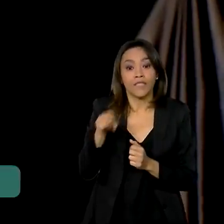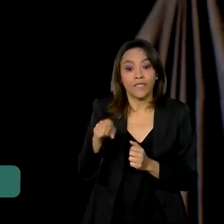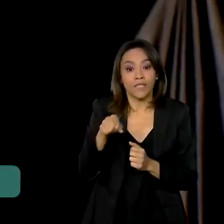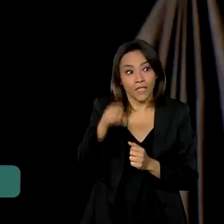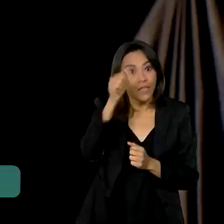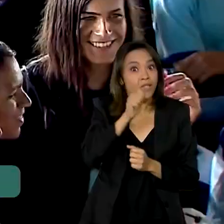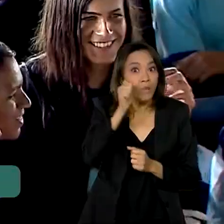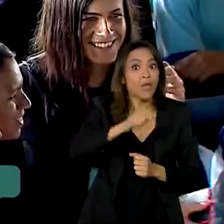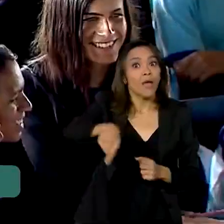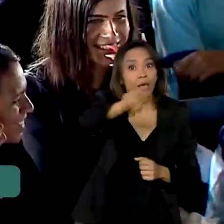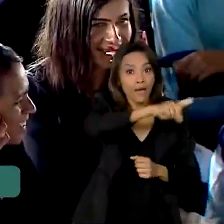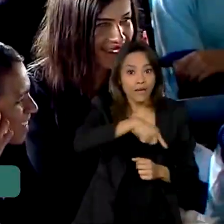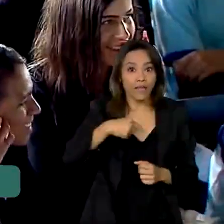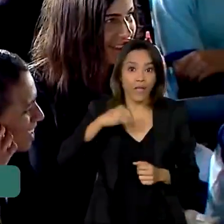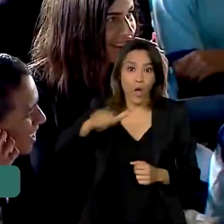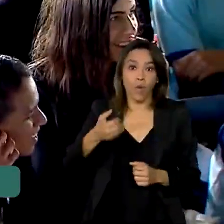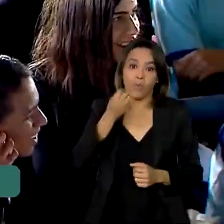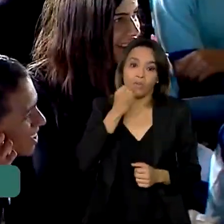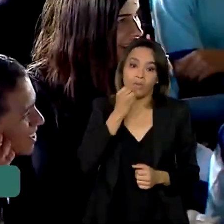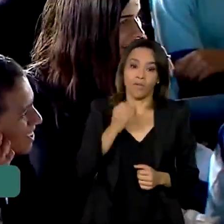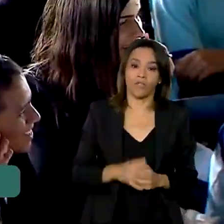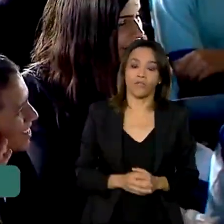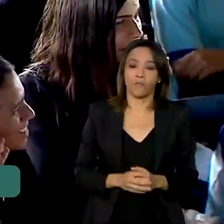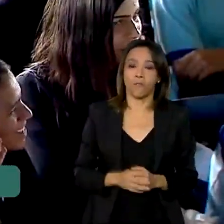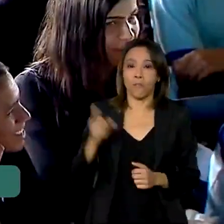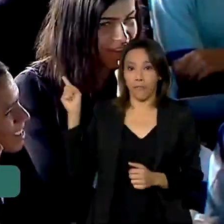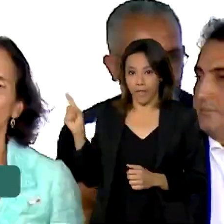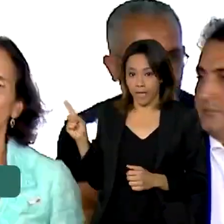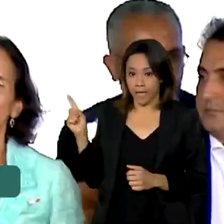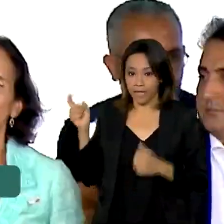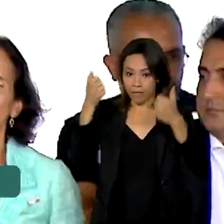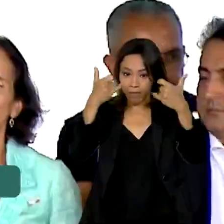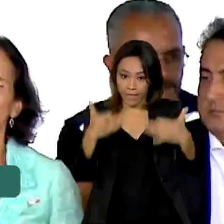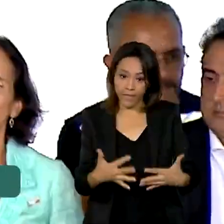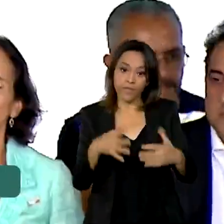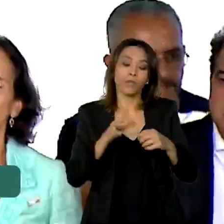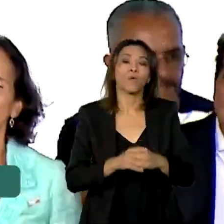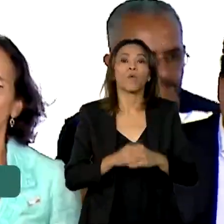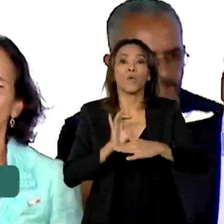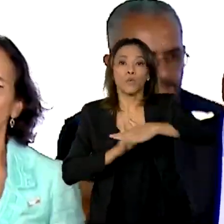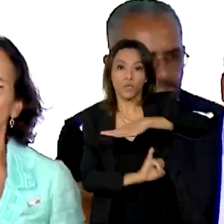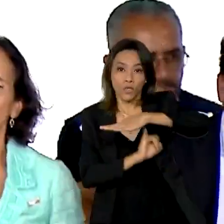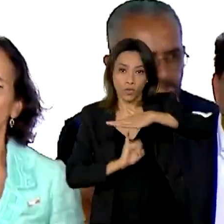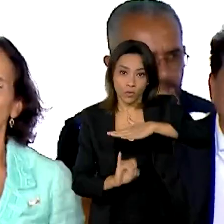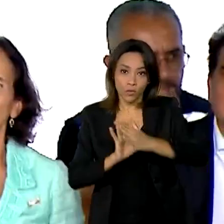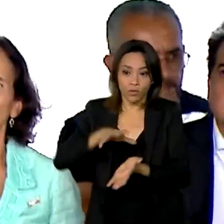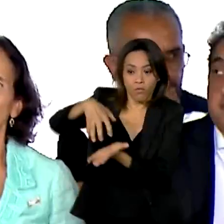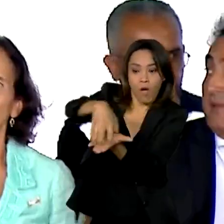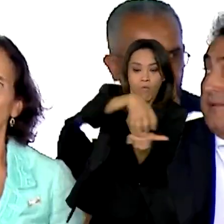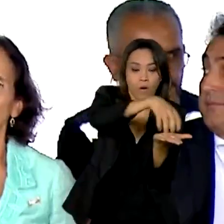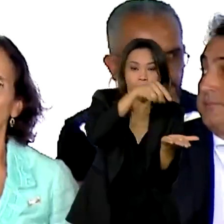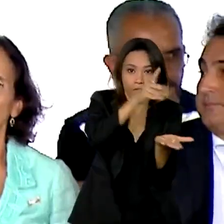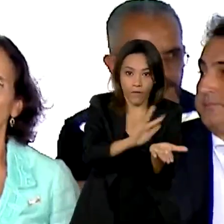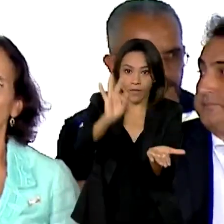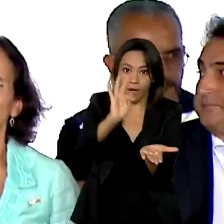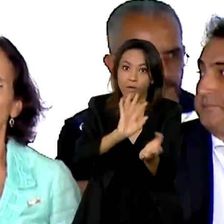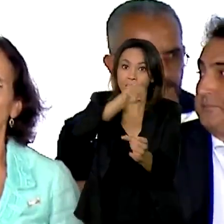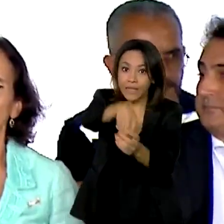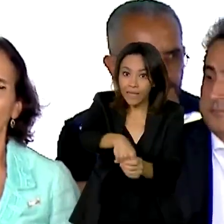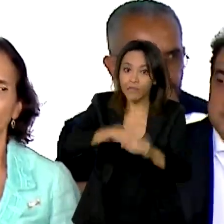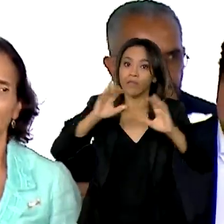nossas mulheres. A importância dos institutos federais dentro das periferias, pela democratização da